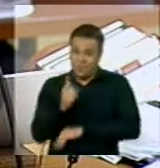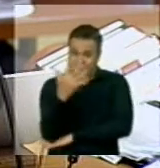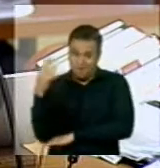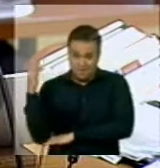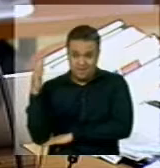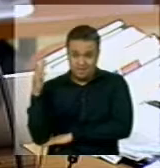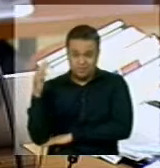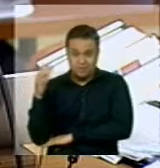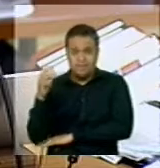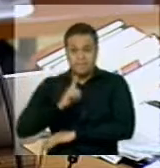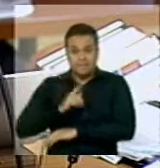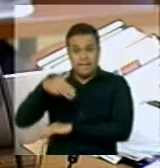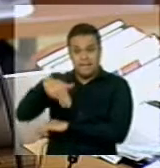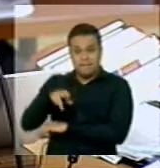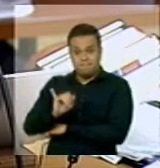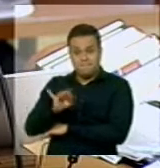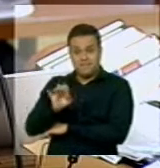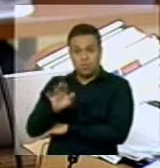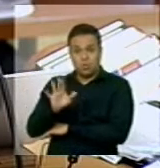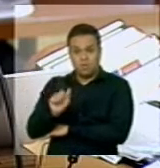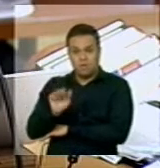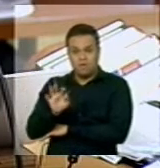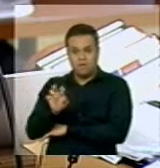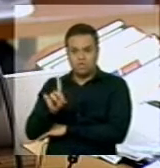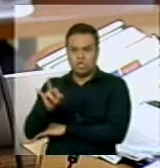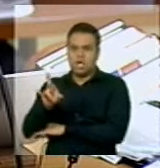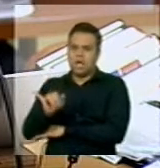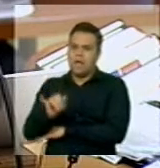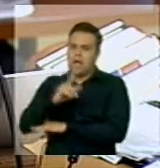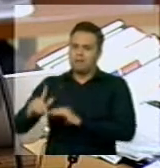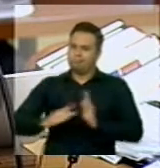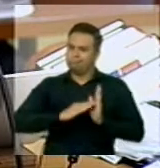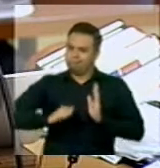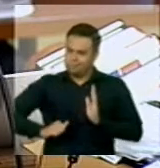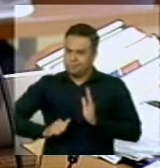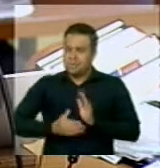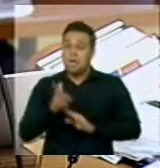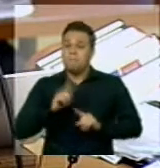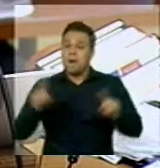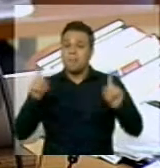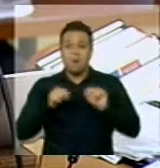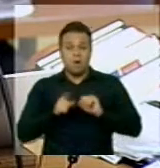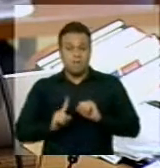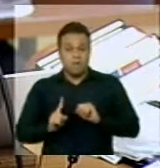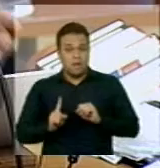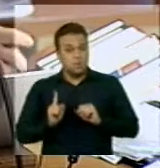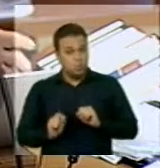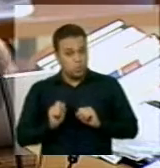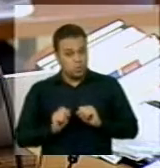diminutas, fundiárias, deve ser excluída. E que não se faça